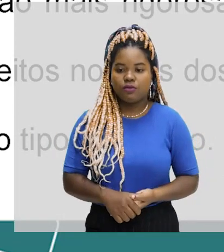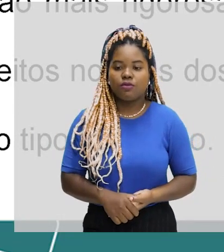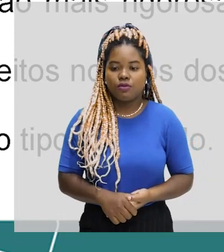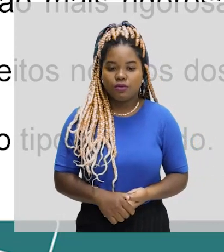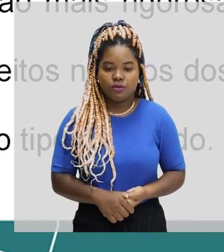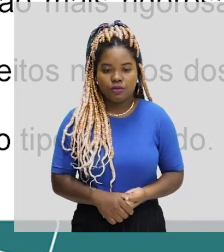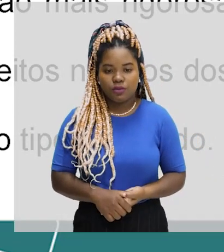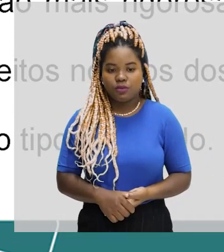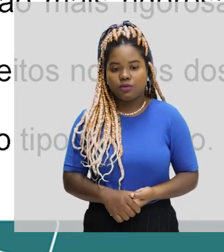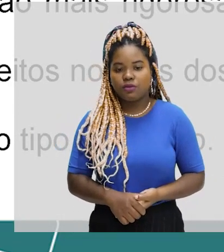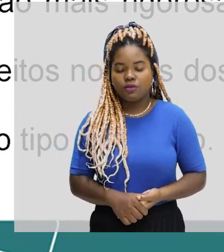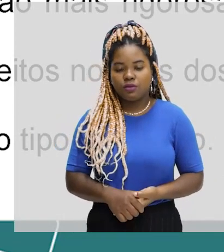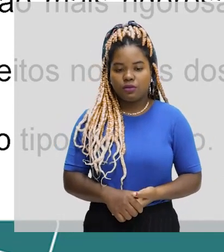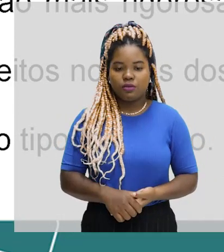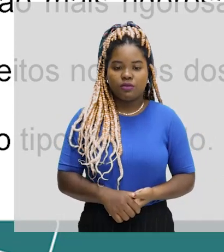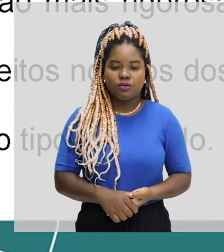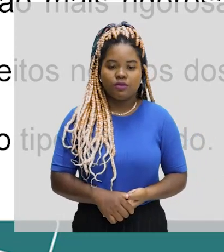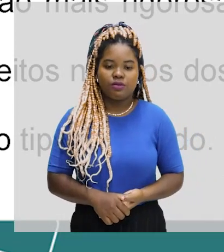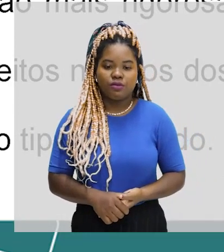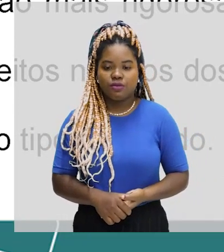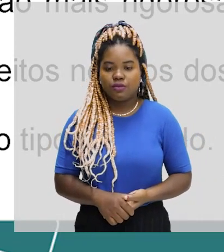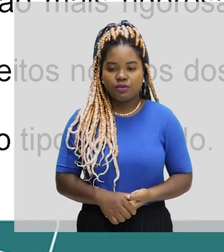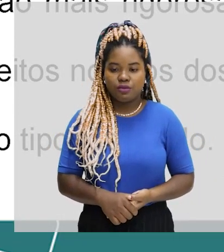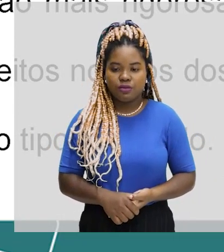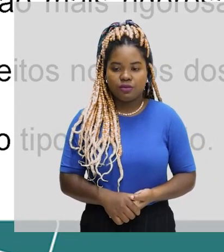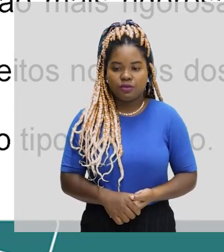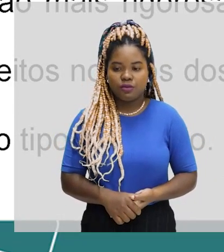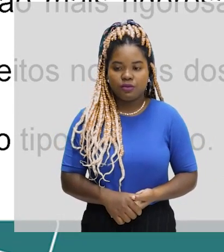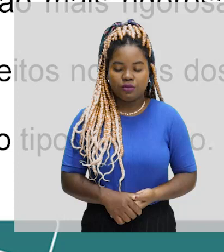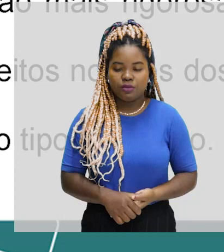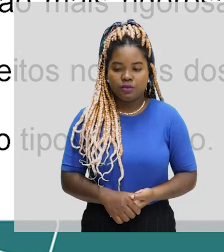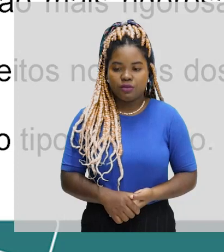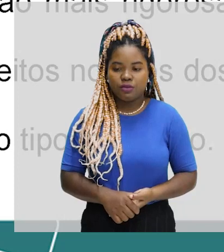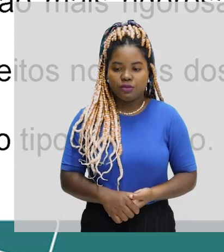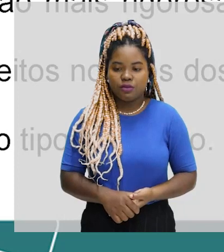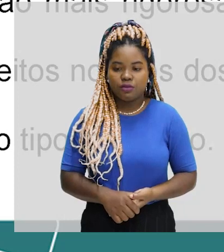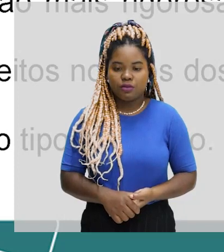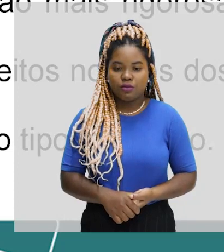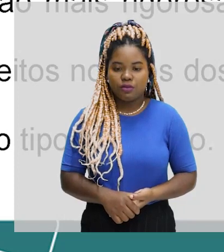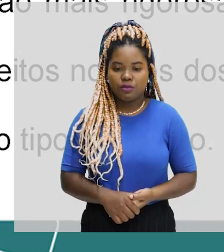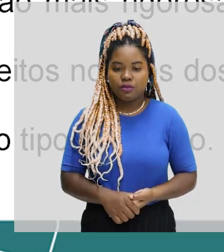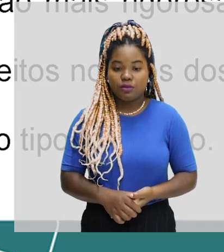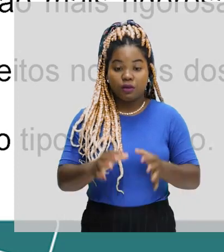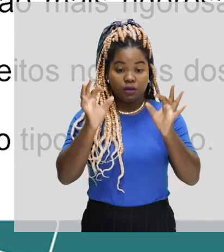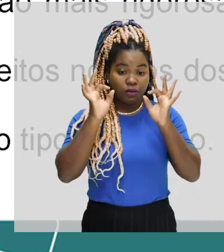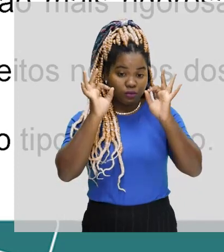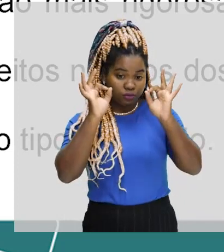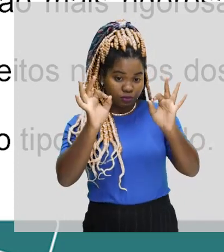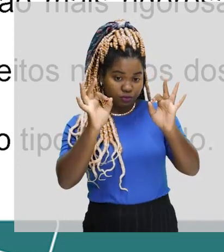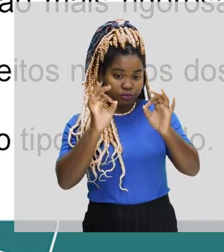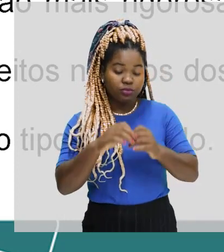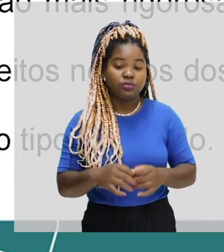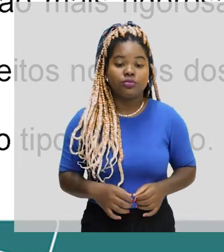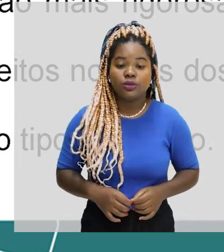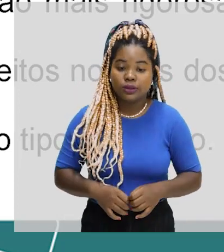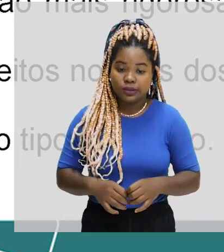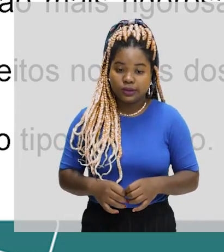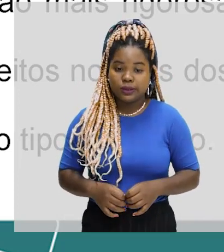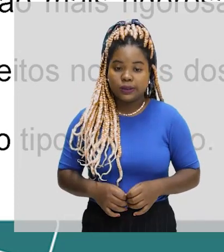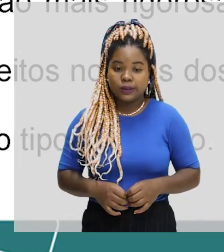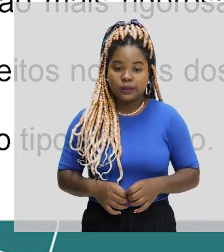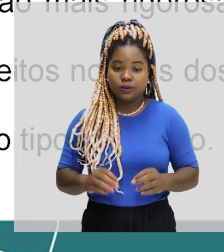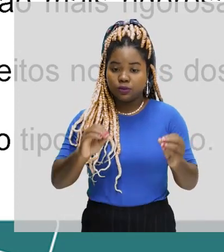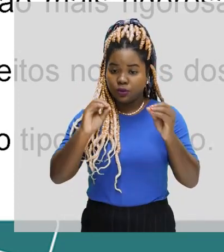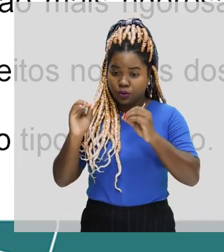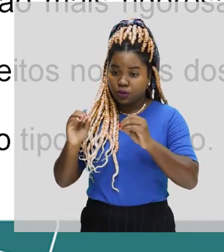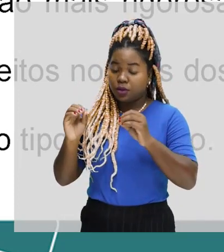Tendo em vista as regras de concordância, assinale a opção em que a forma verbal está errada. Preste atenção, vai ficar na sua tela. Eu vou